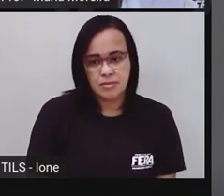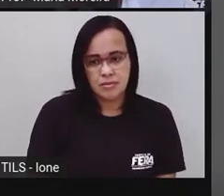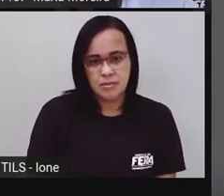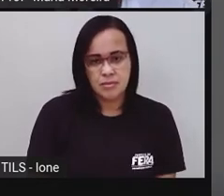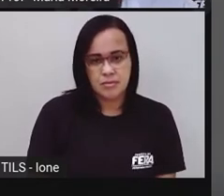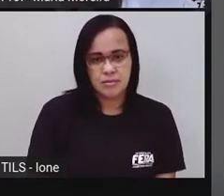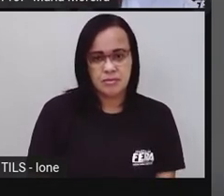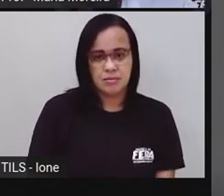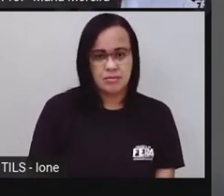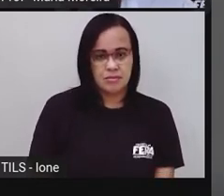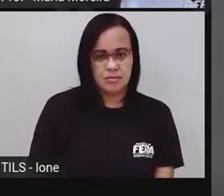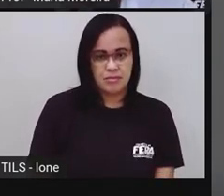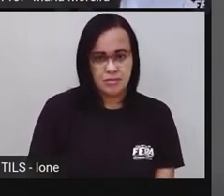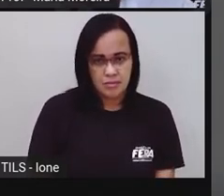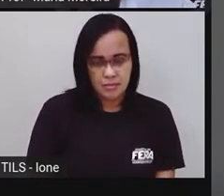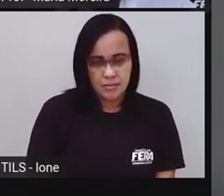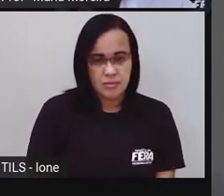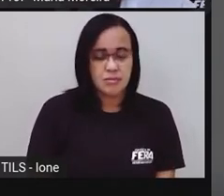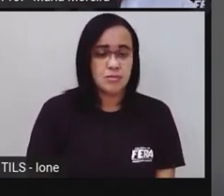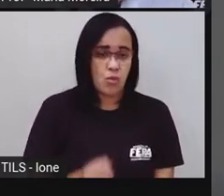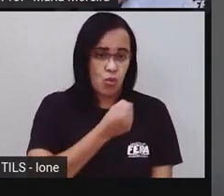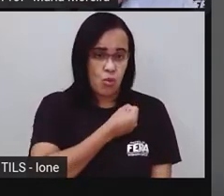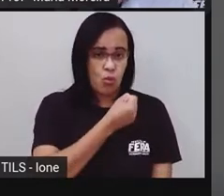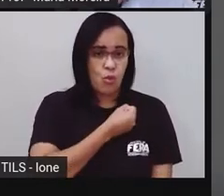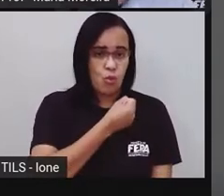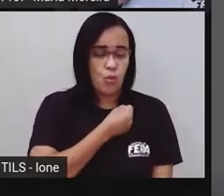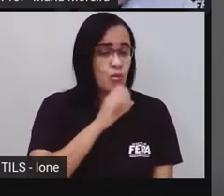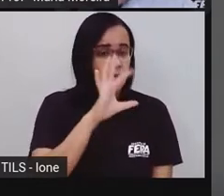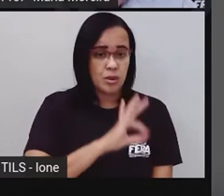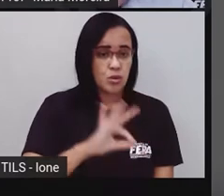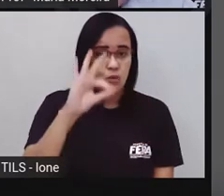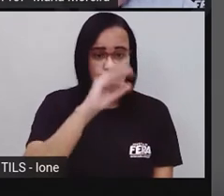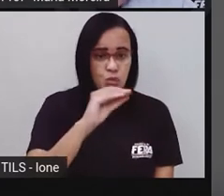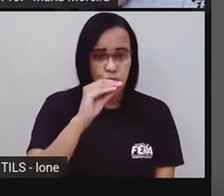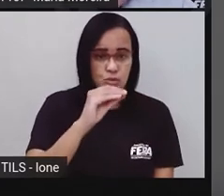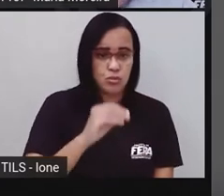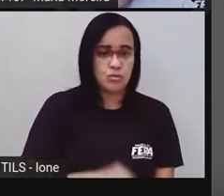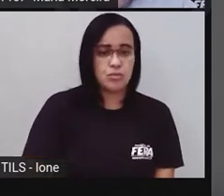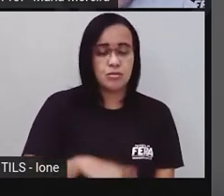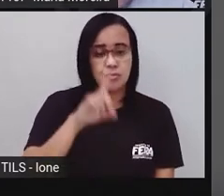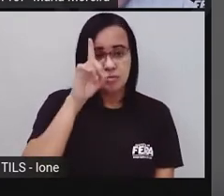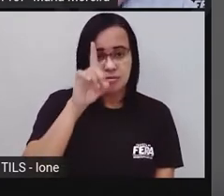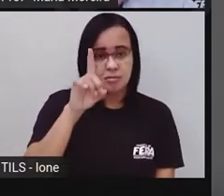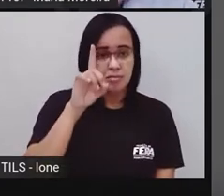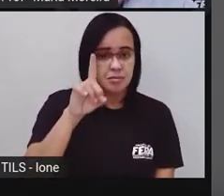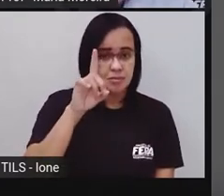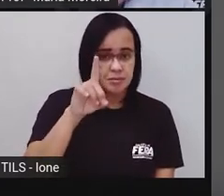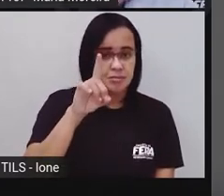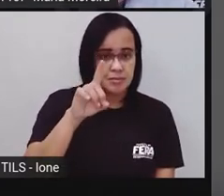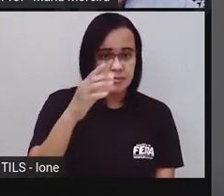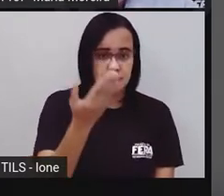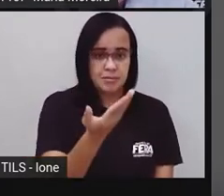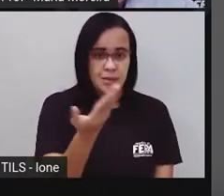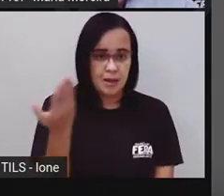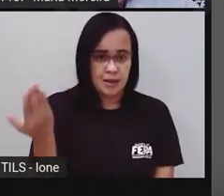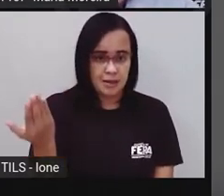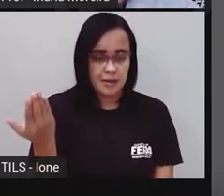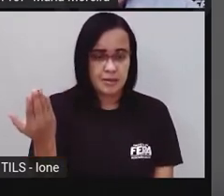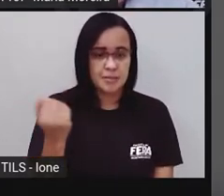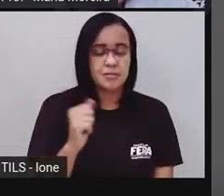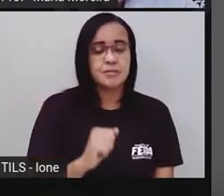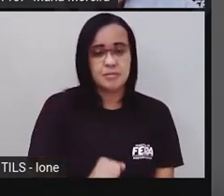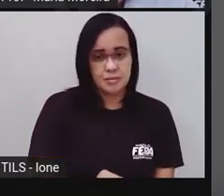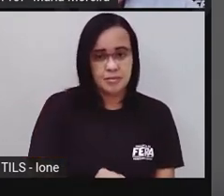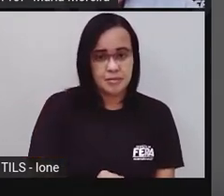a unidade eu pego o número inteiro 2000 dezena eu pego solta dezena para cá então desenho eu tenho